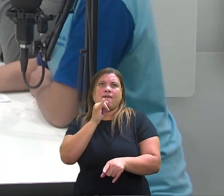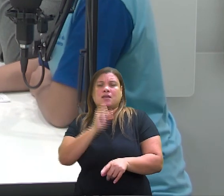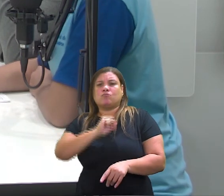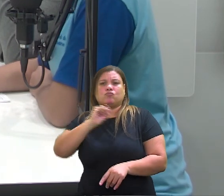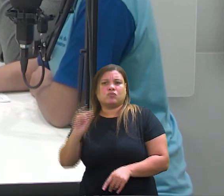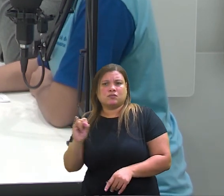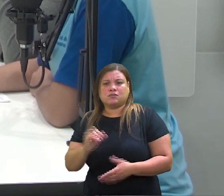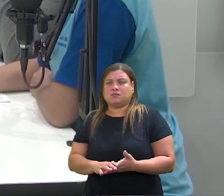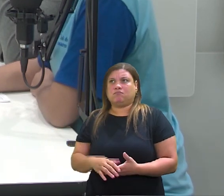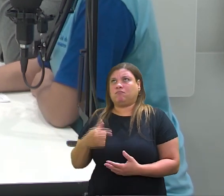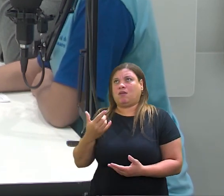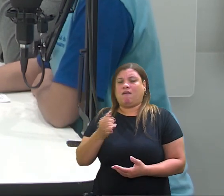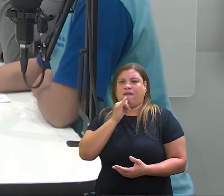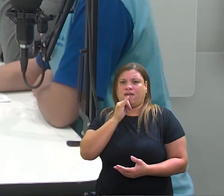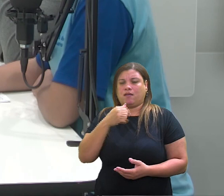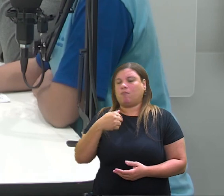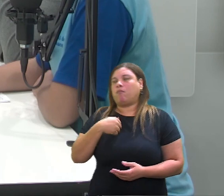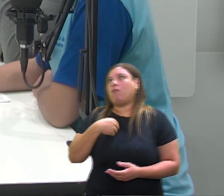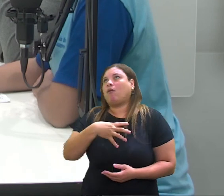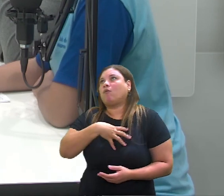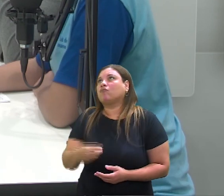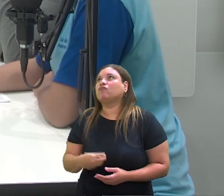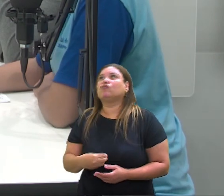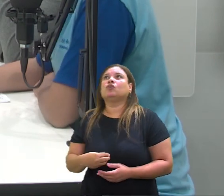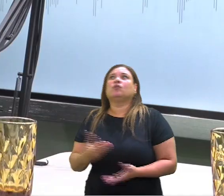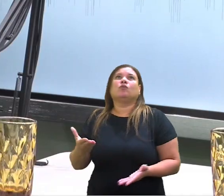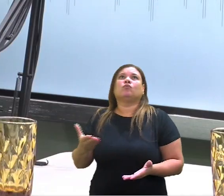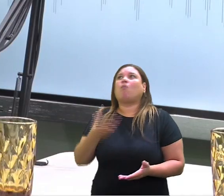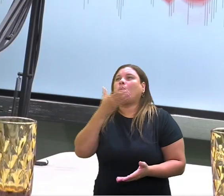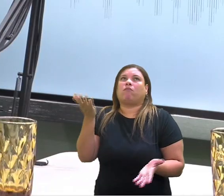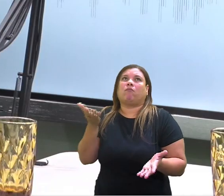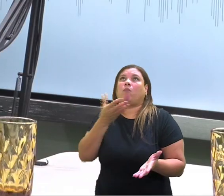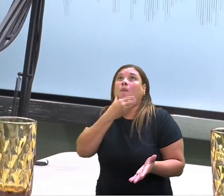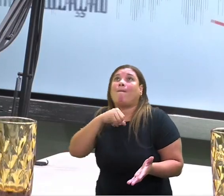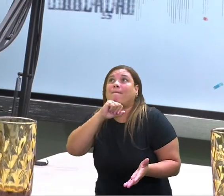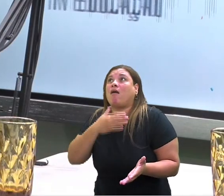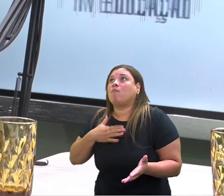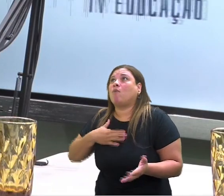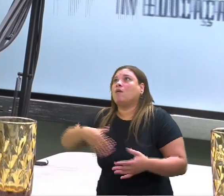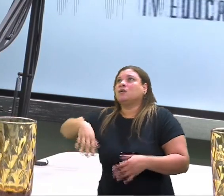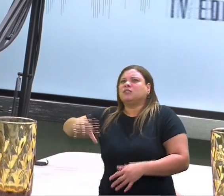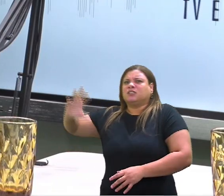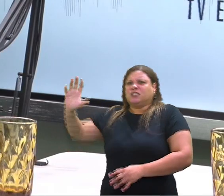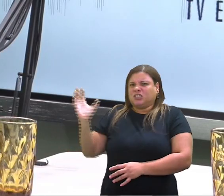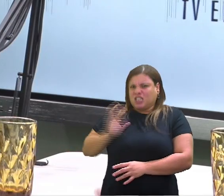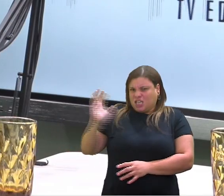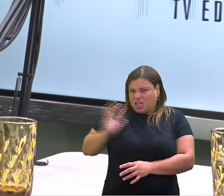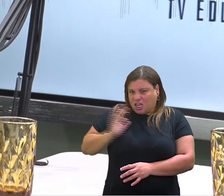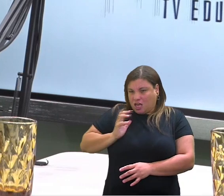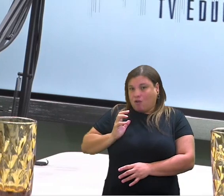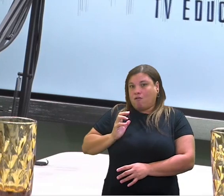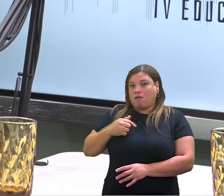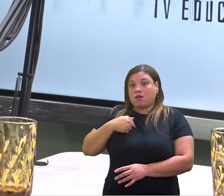alguém muito entendi. rico. Meu pai é rico, o cara mais rico do bairro. E você, seu professorzinho de... Uhum. Nesse momento o desacato